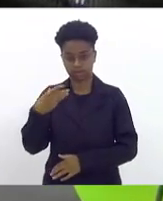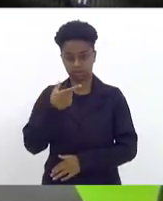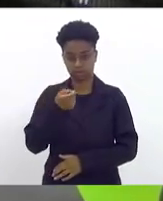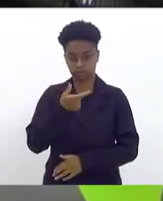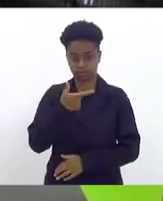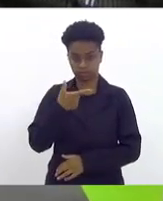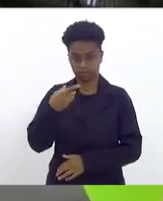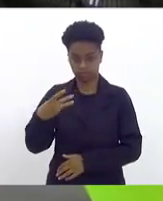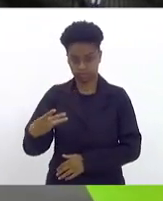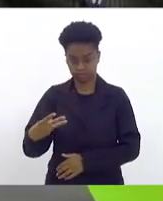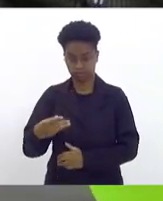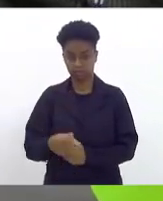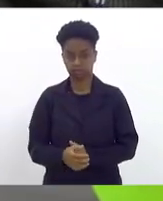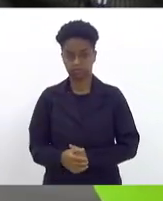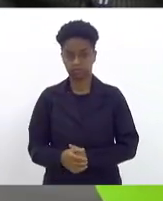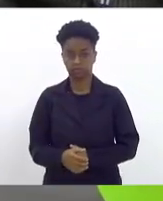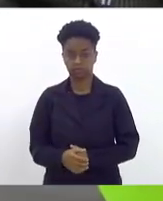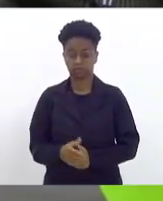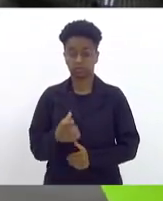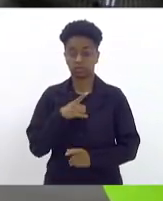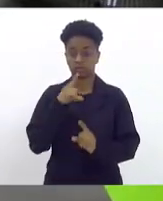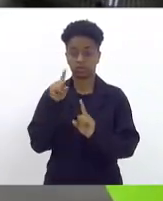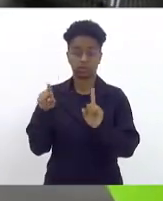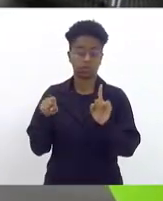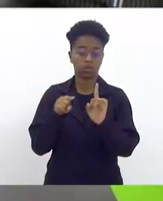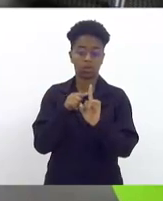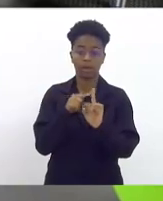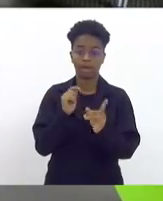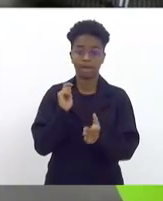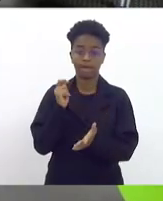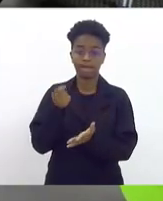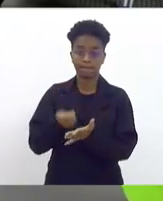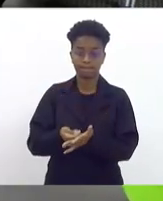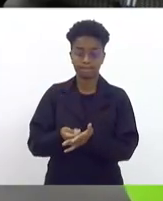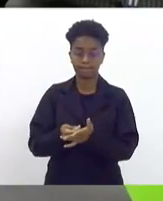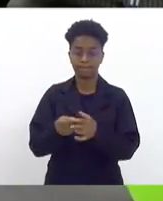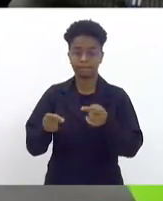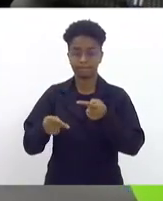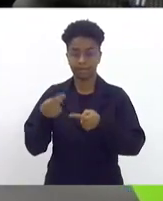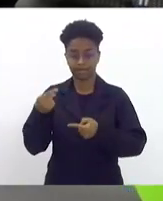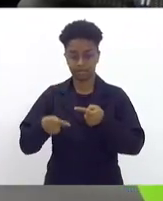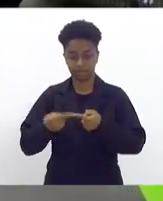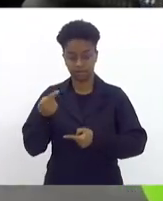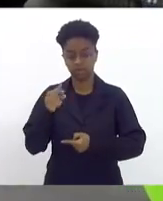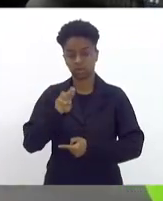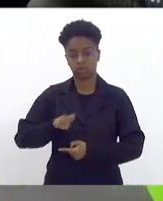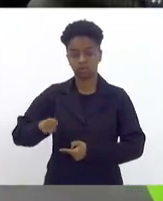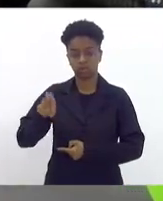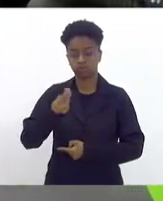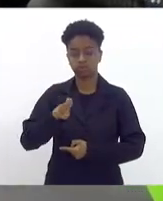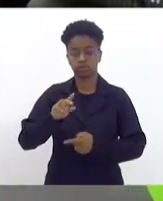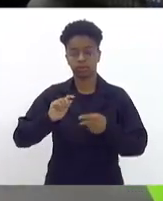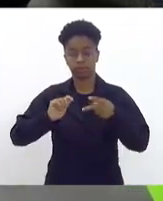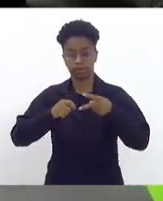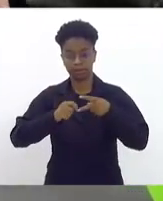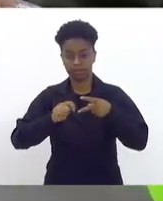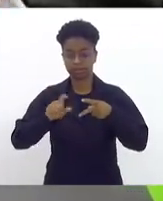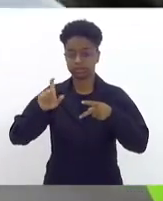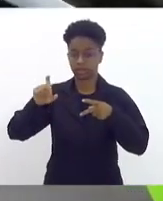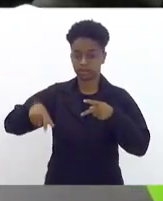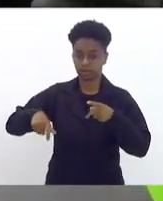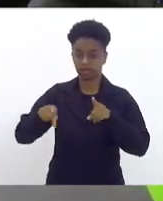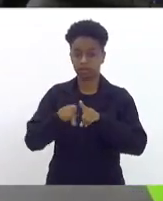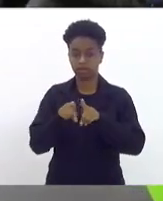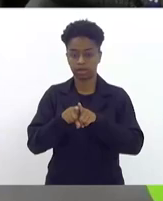que previa o pagamento do dos pedágios por meio de pics cartão de crédito e boleto